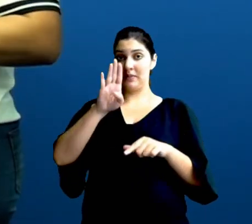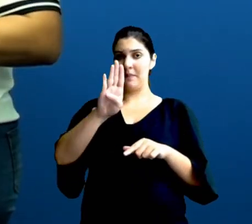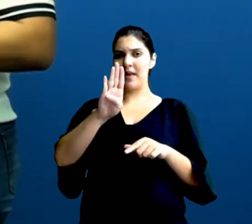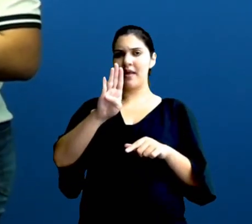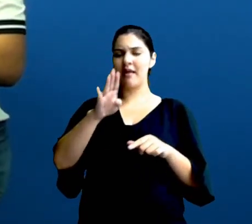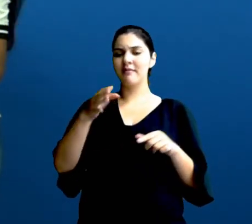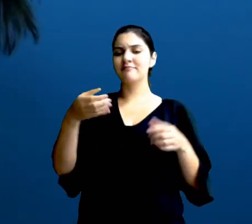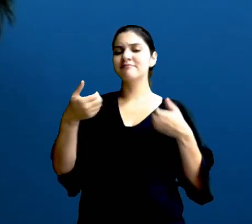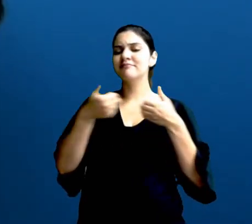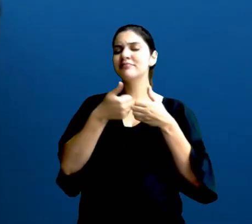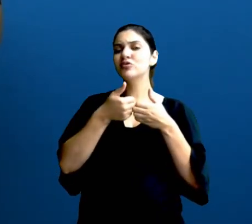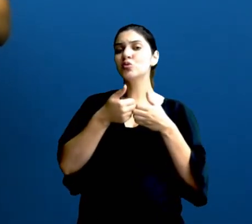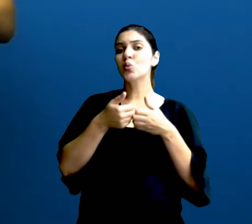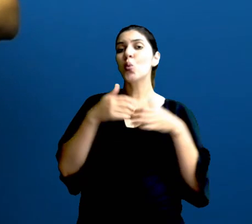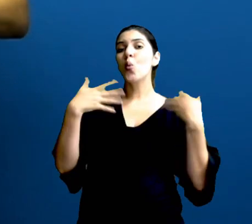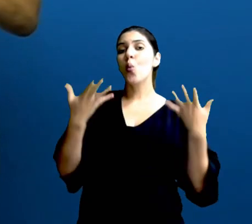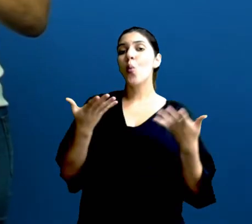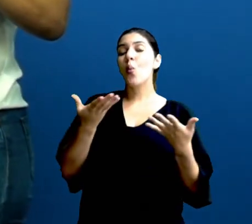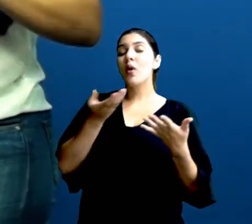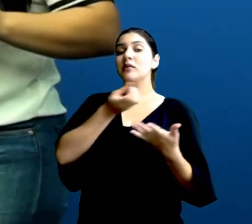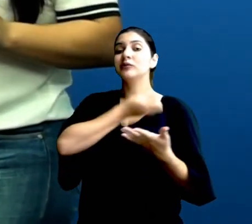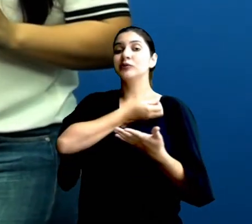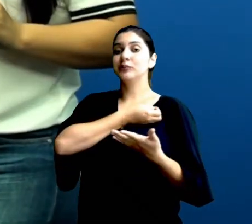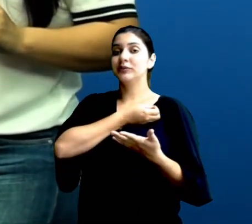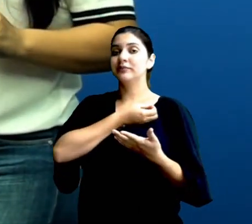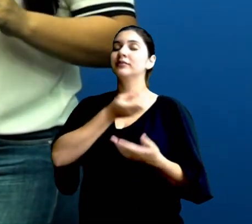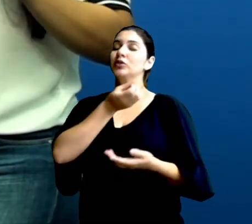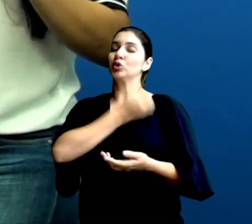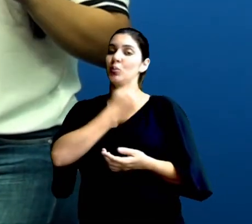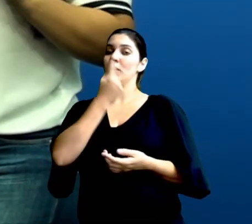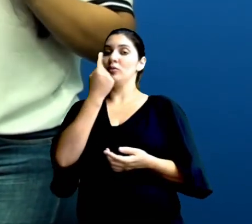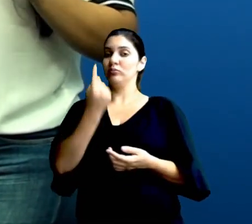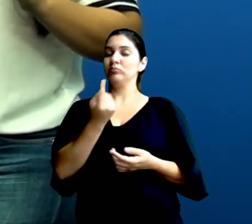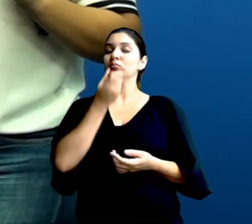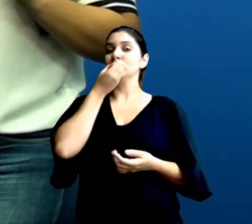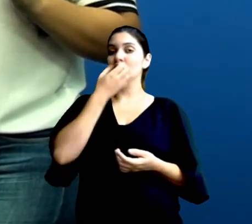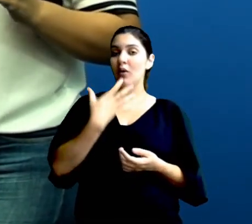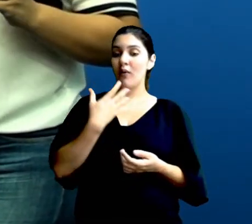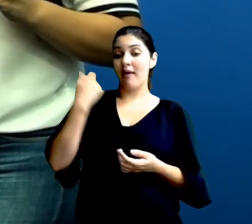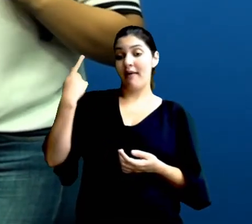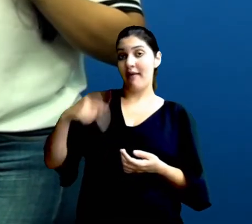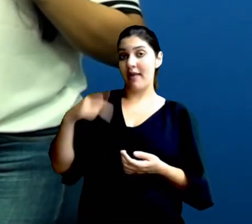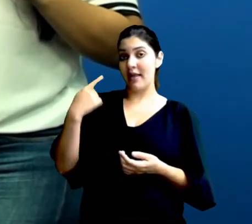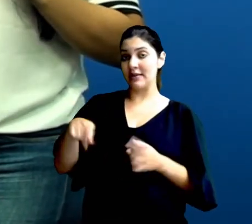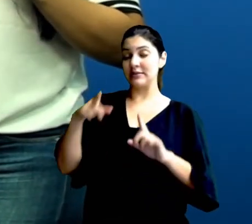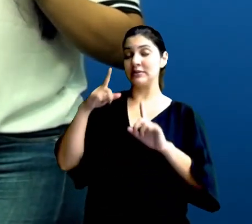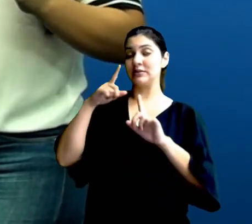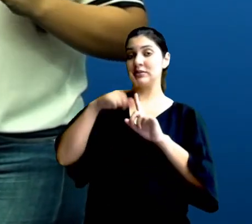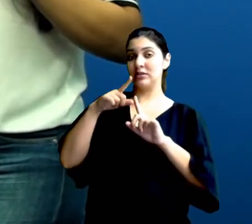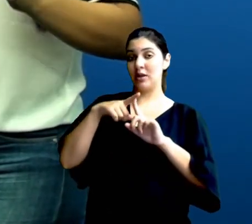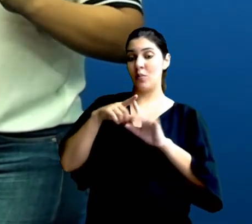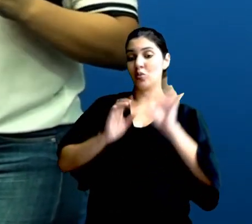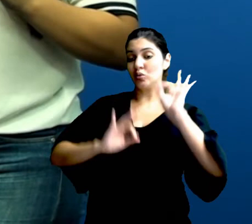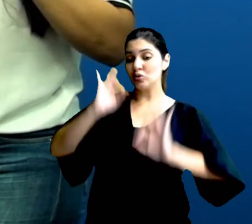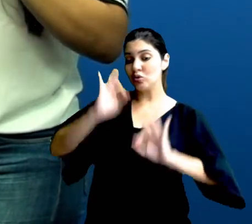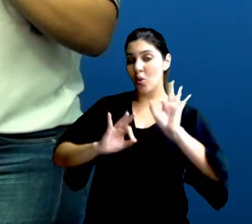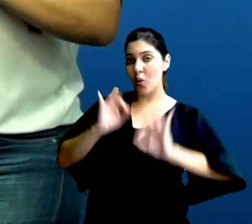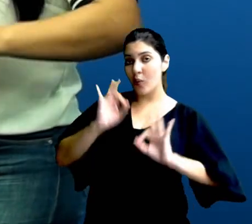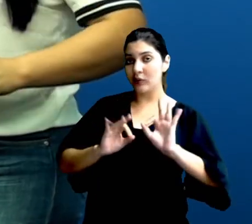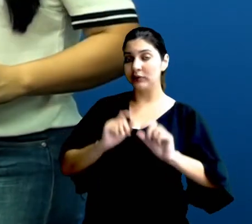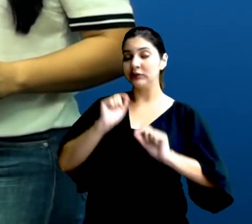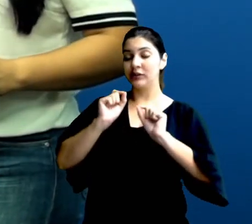que número? A 1. Muito bem. Então, esse tipo de ordem que a gente tem